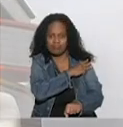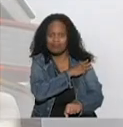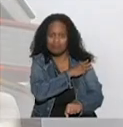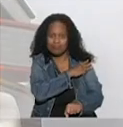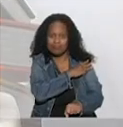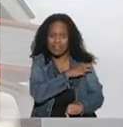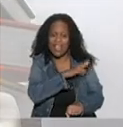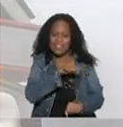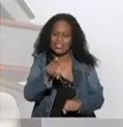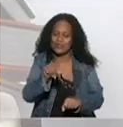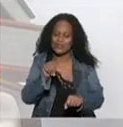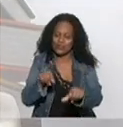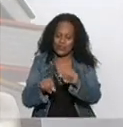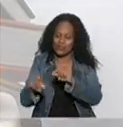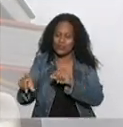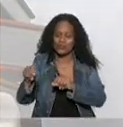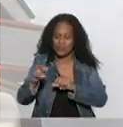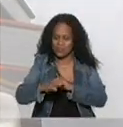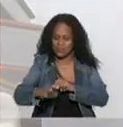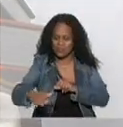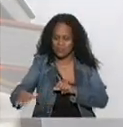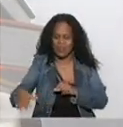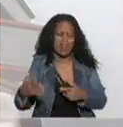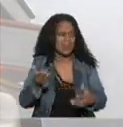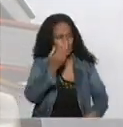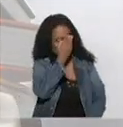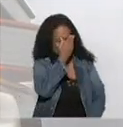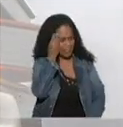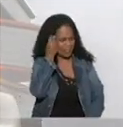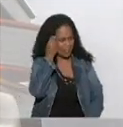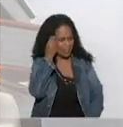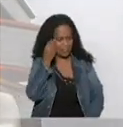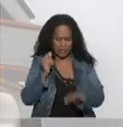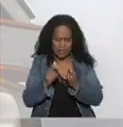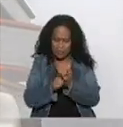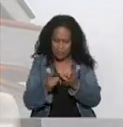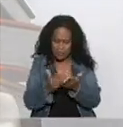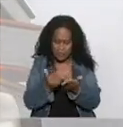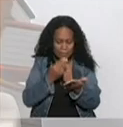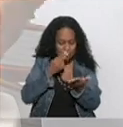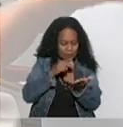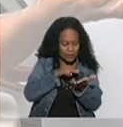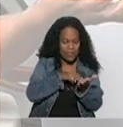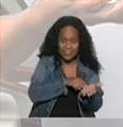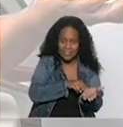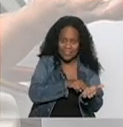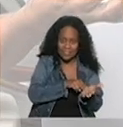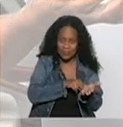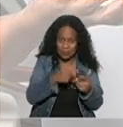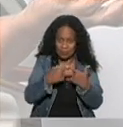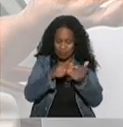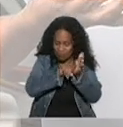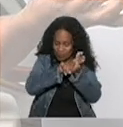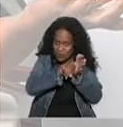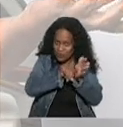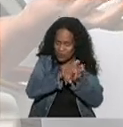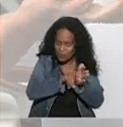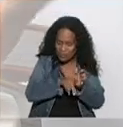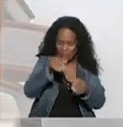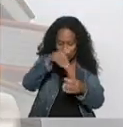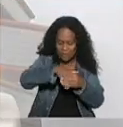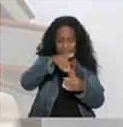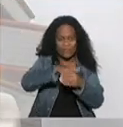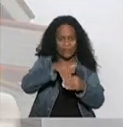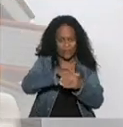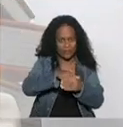pesquisa, fazem uma votação, e depois eles contam a história daquela tribo e deixam de presente para os pequenininhos que estão